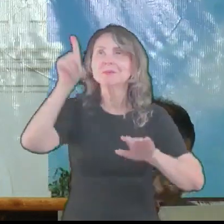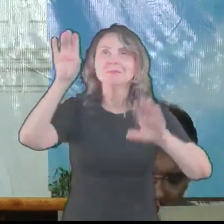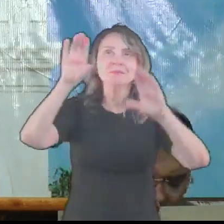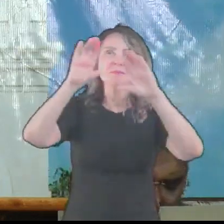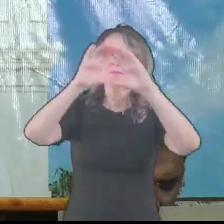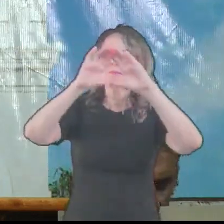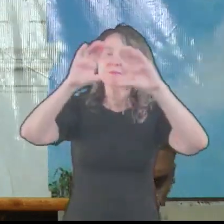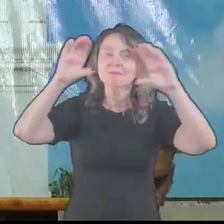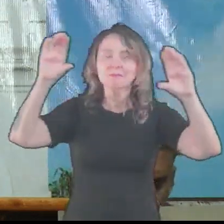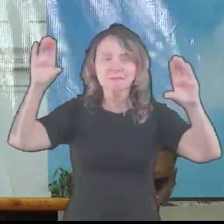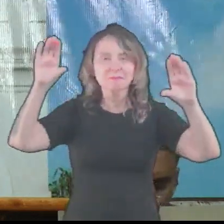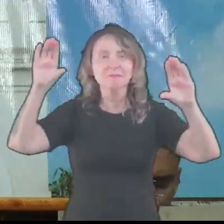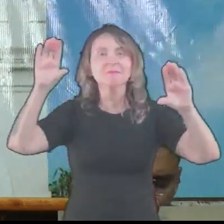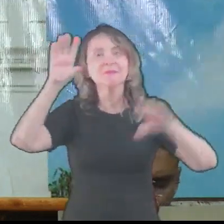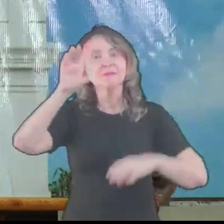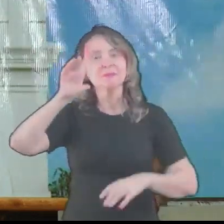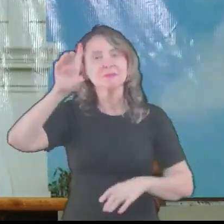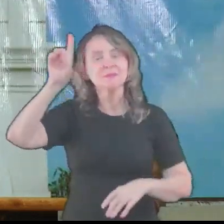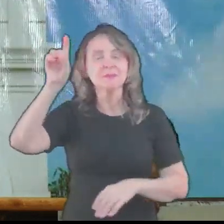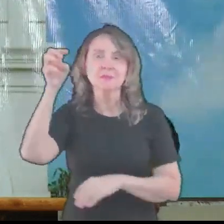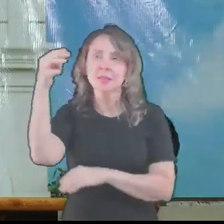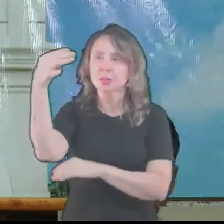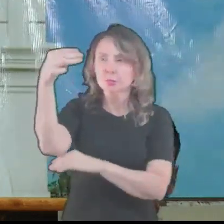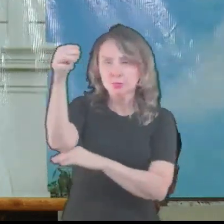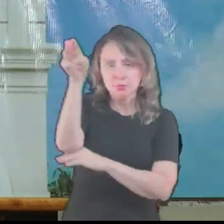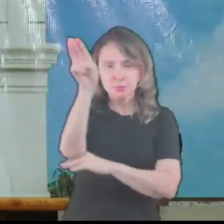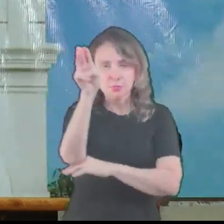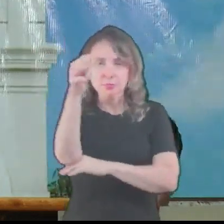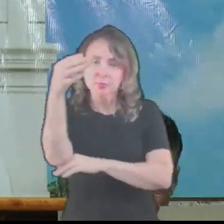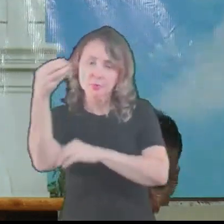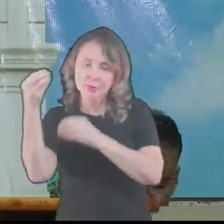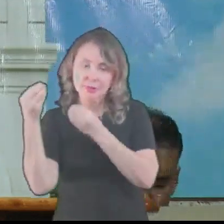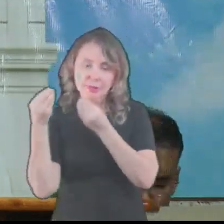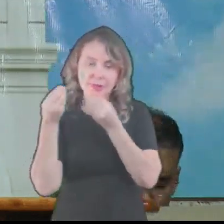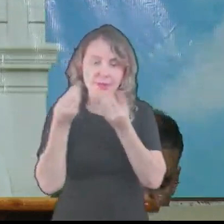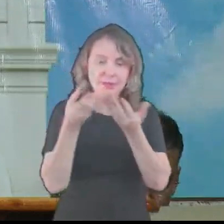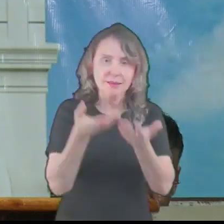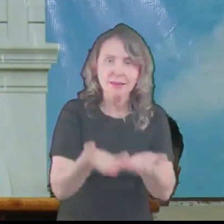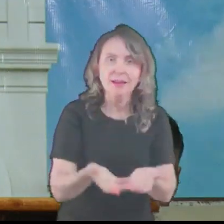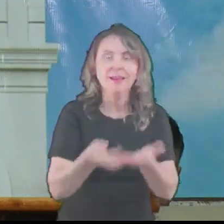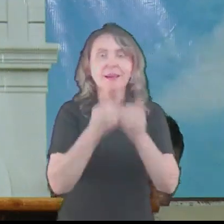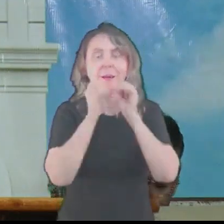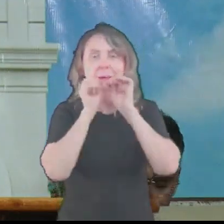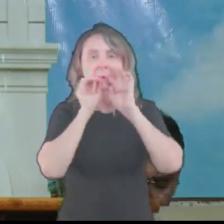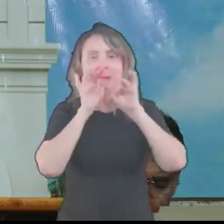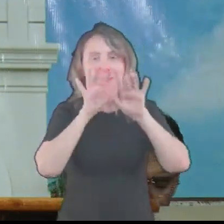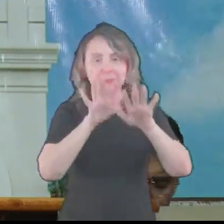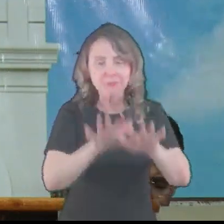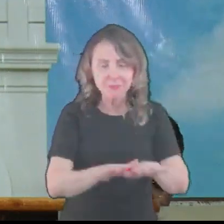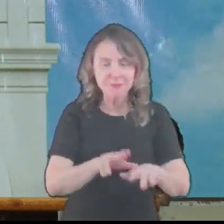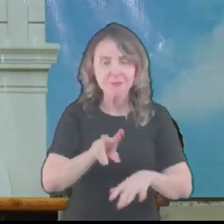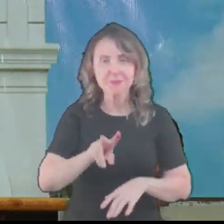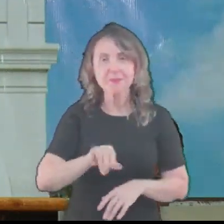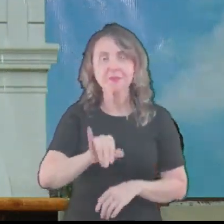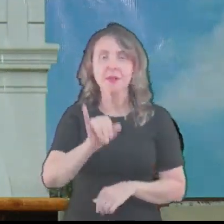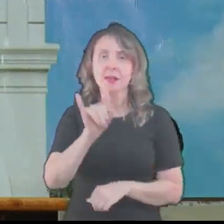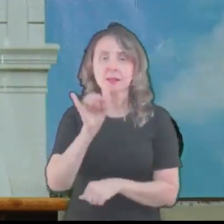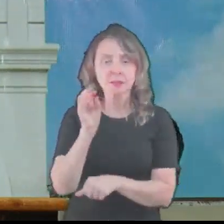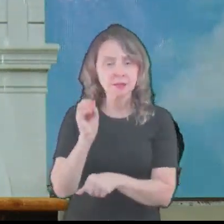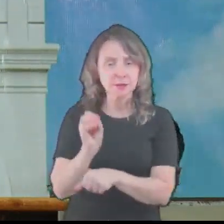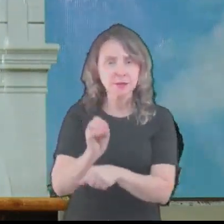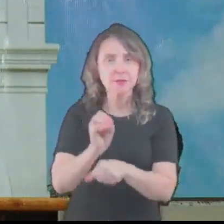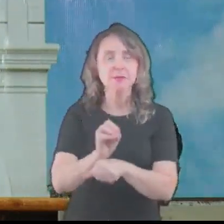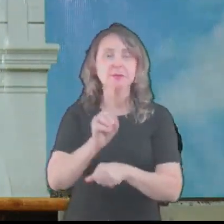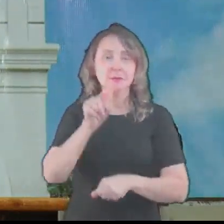para colocar na mão daqueles que acreditam na providência dele. Ele vai cuidar de você, dos seus